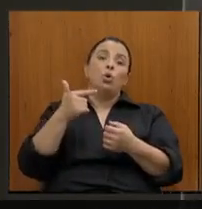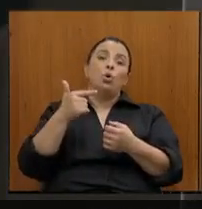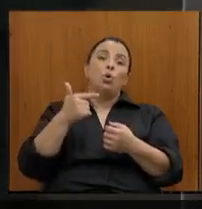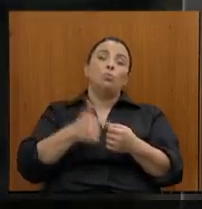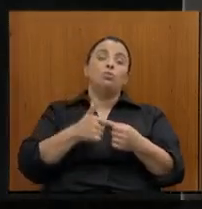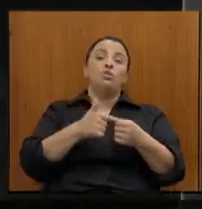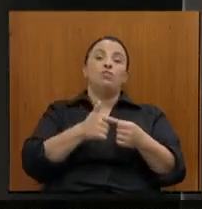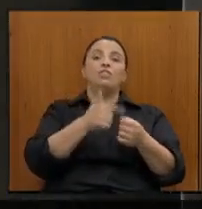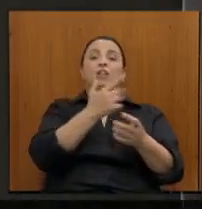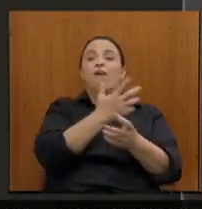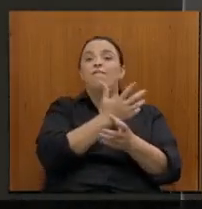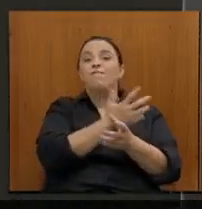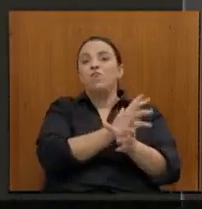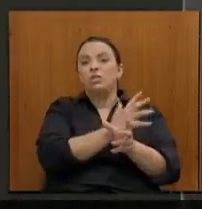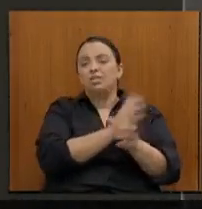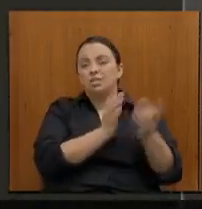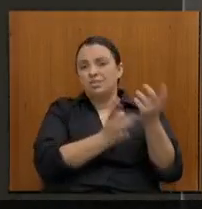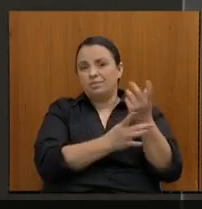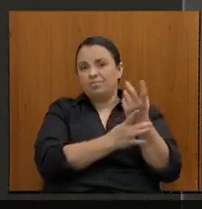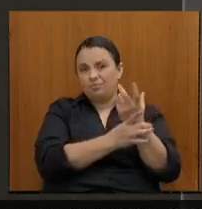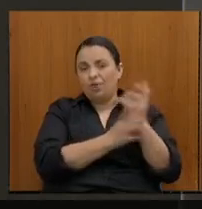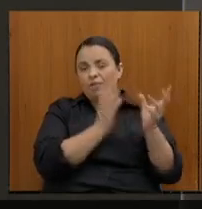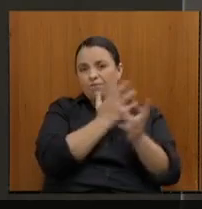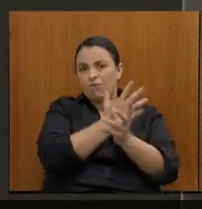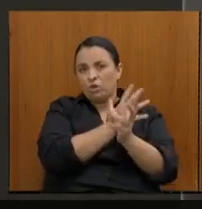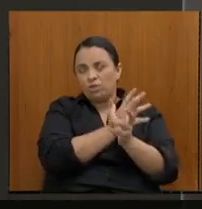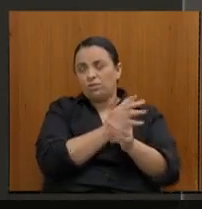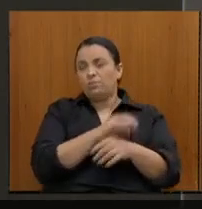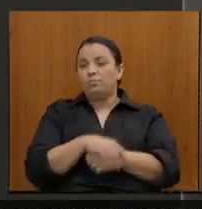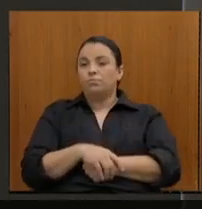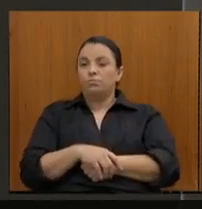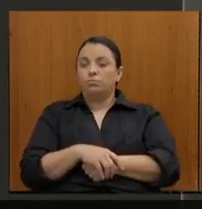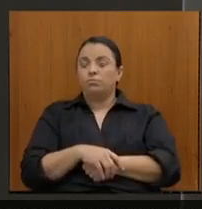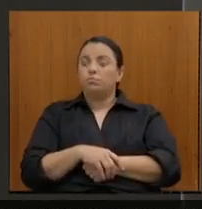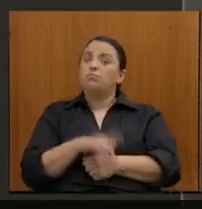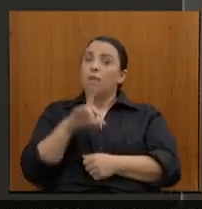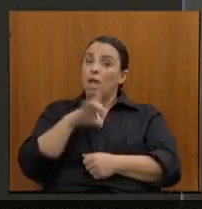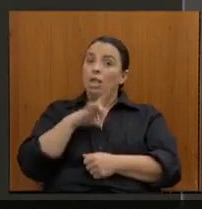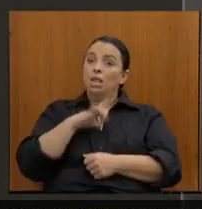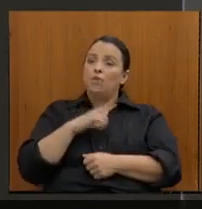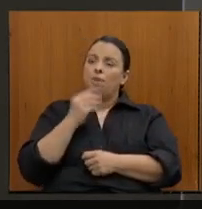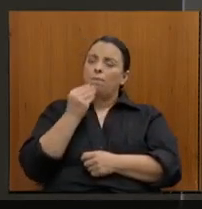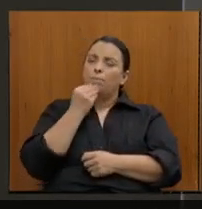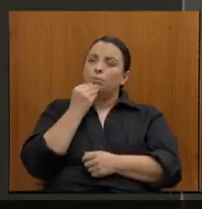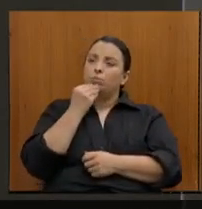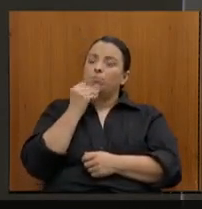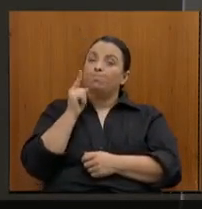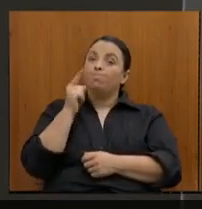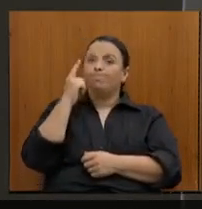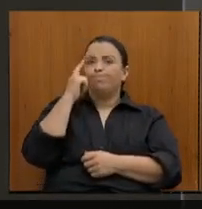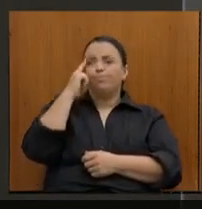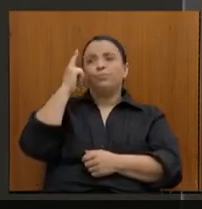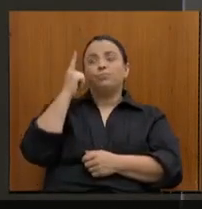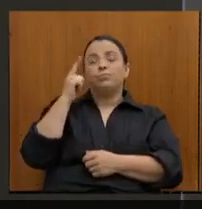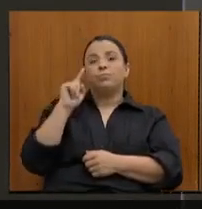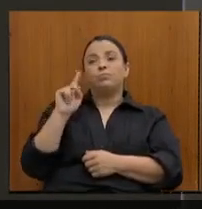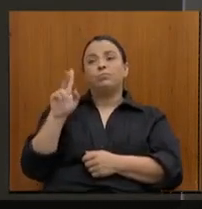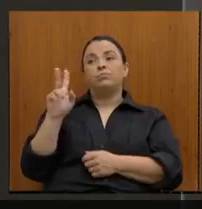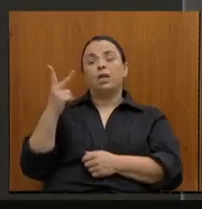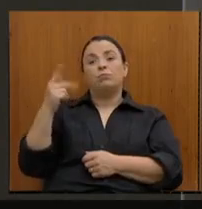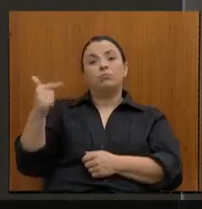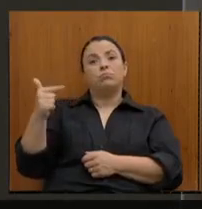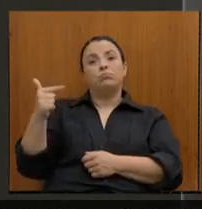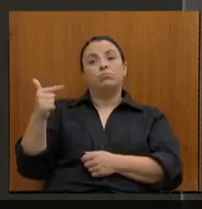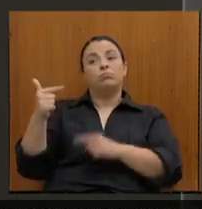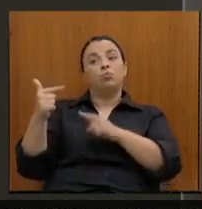bom aí surgiu a possibilidade da gente usar o hidrogênio se você produziu